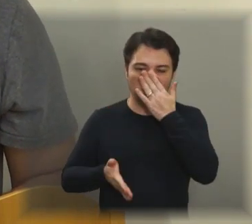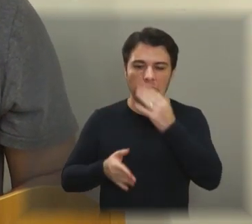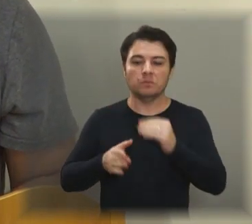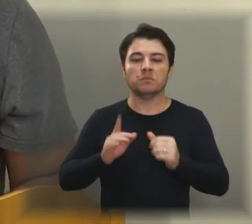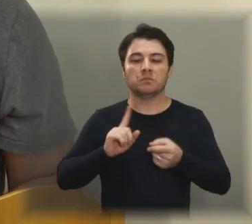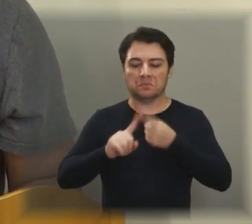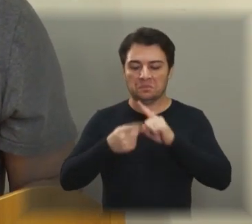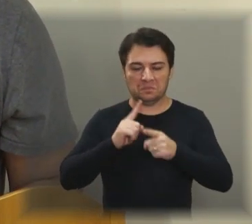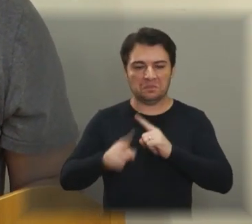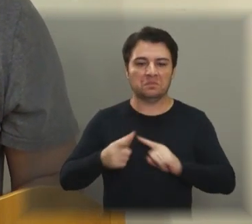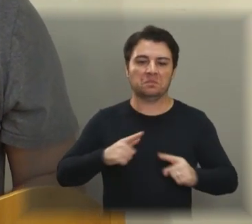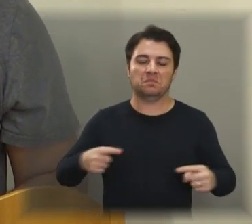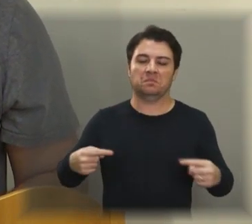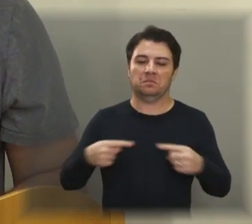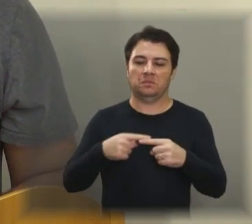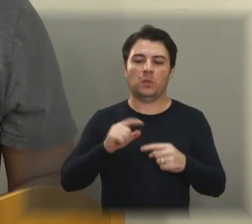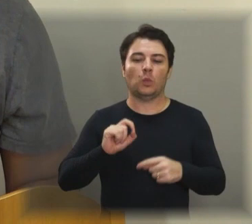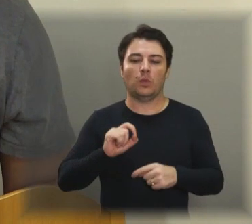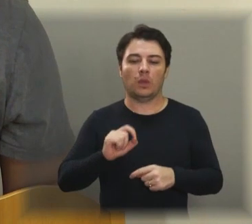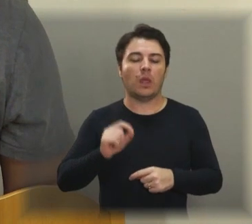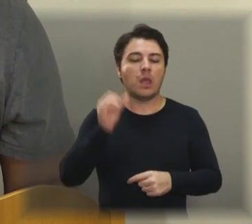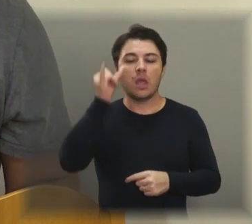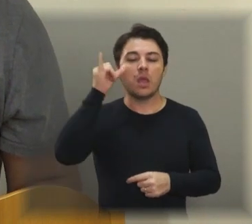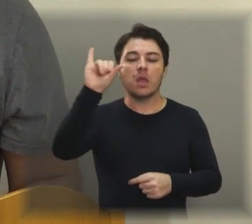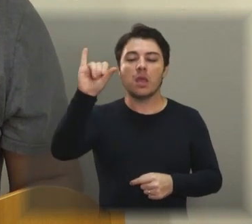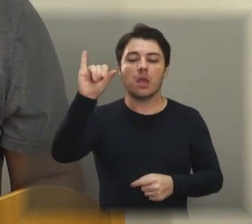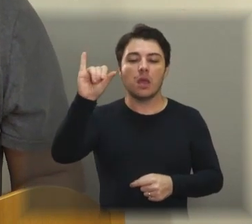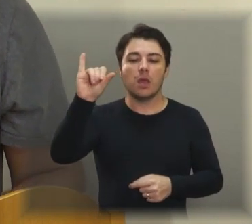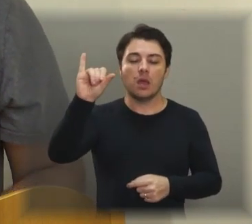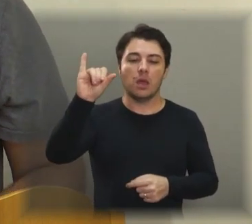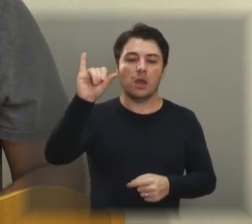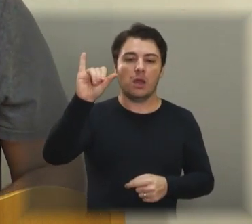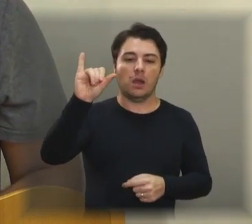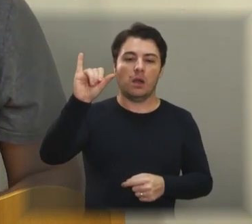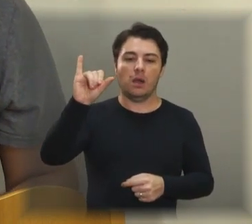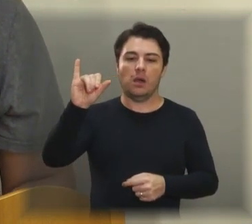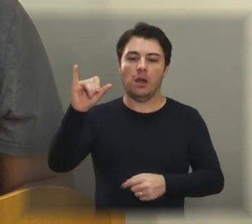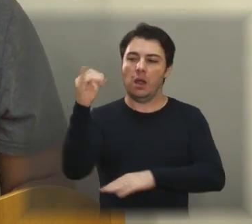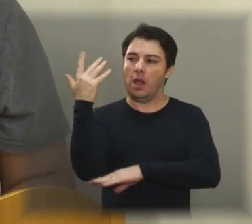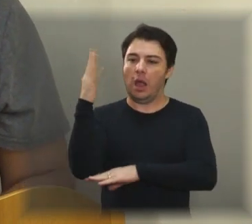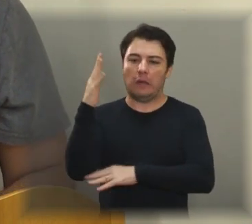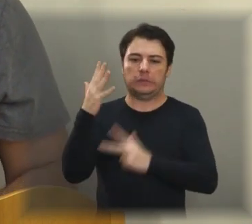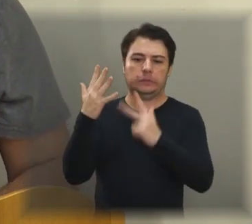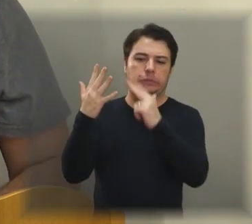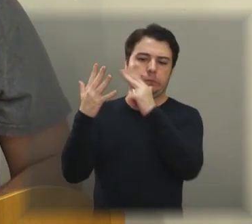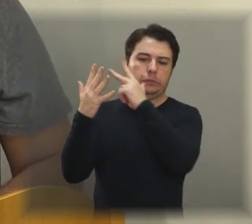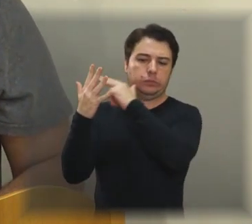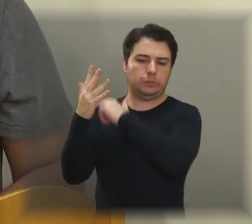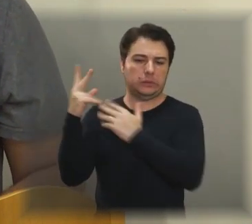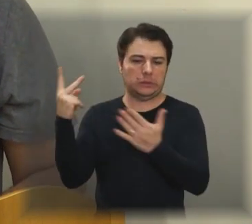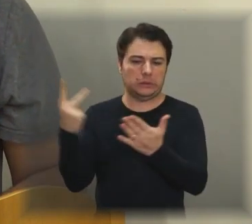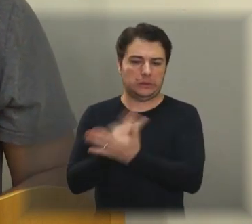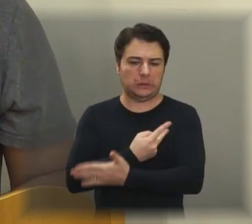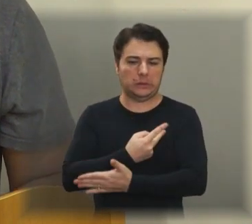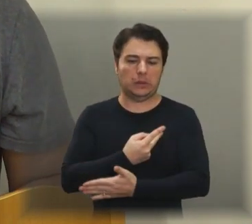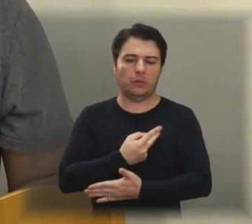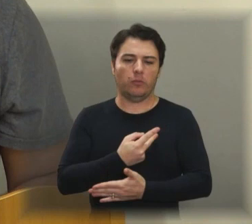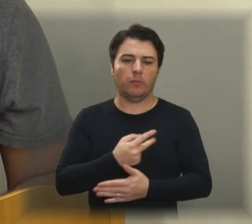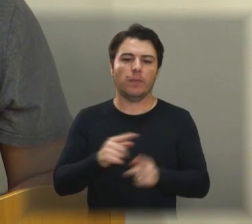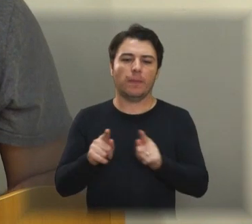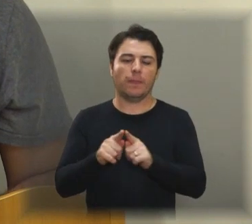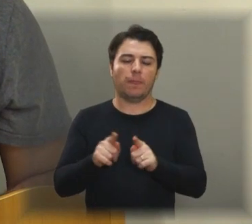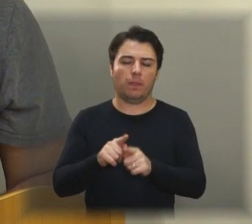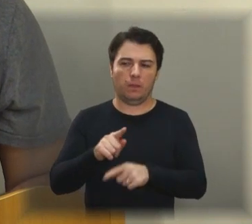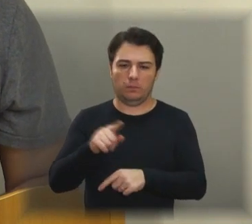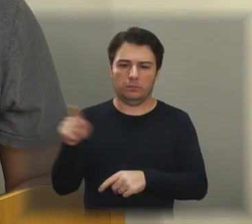alguns acordos de cooperação para evitar que que sejam feitas as podas desordenados estão deitados na